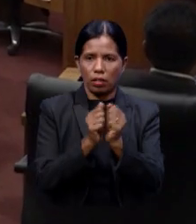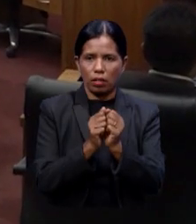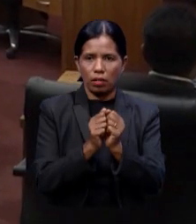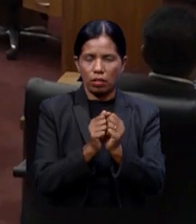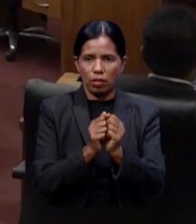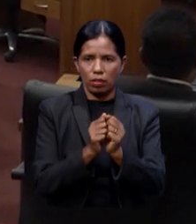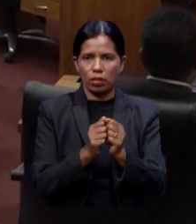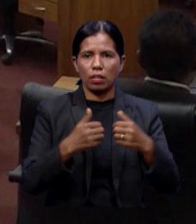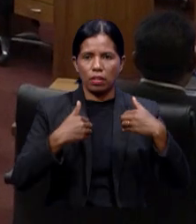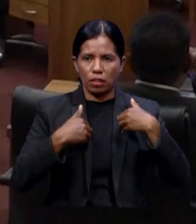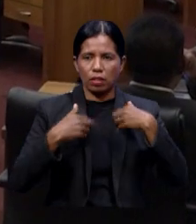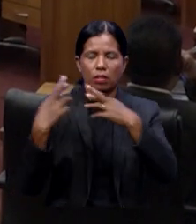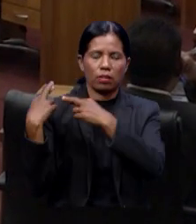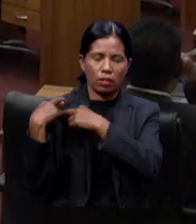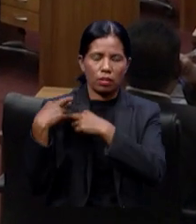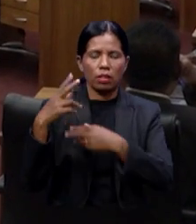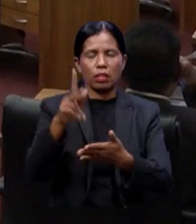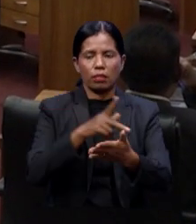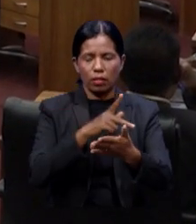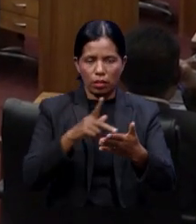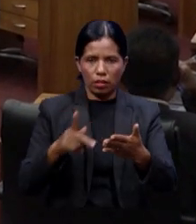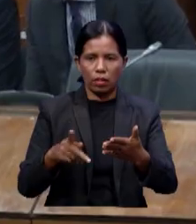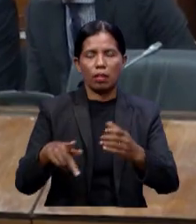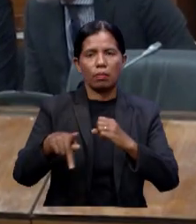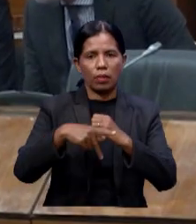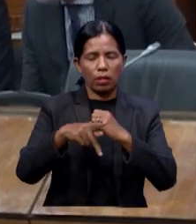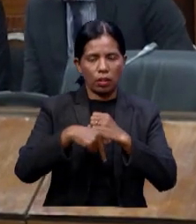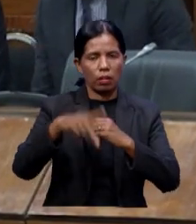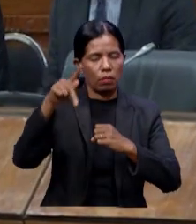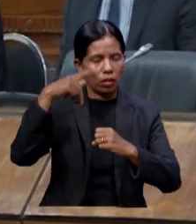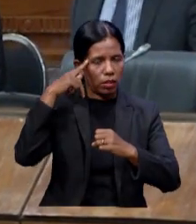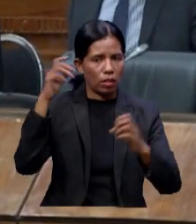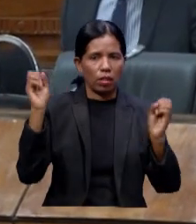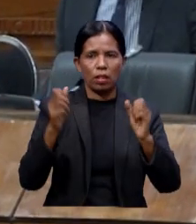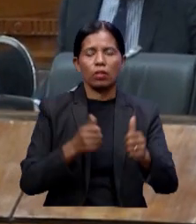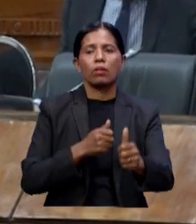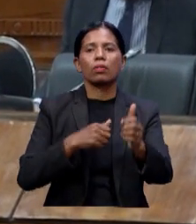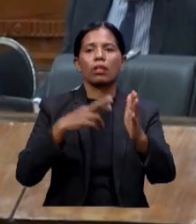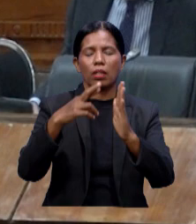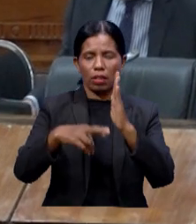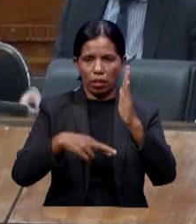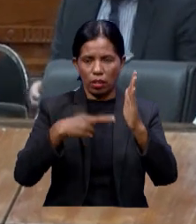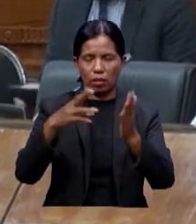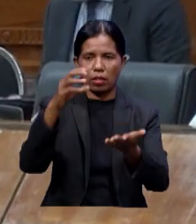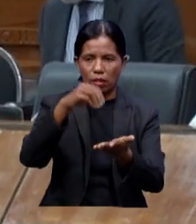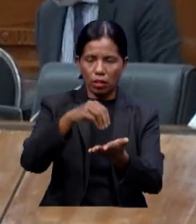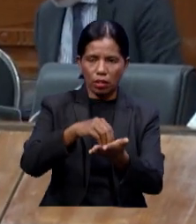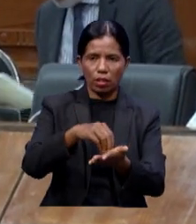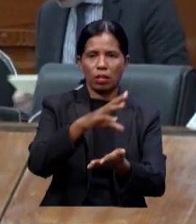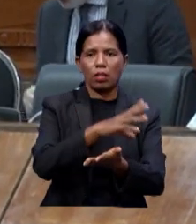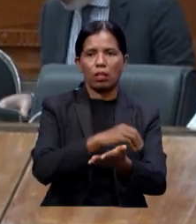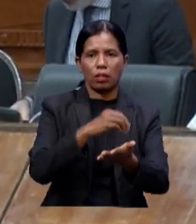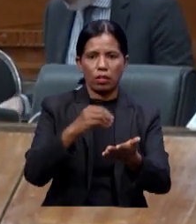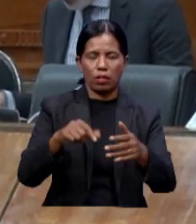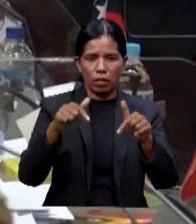presuis responsabilidade de criminal ka civil partido politik la cumpri obrigasan nebe makai impong ya iya